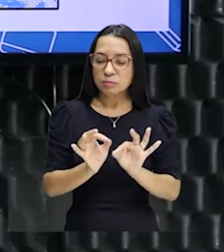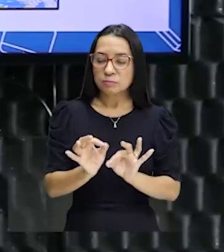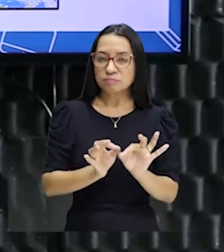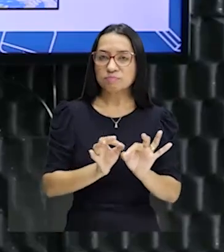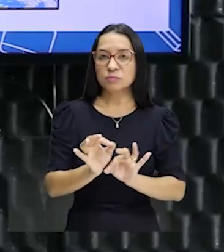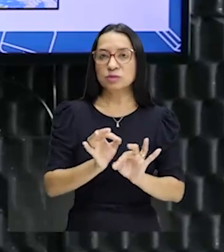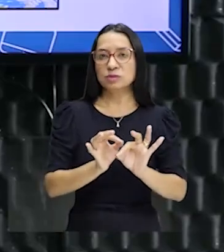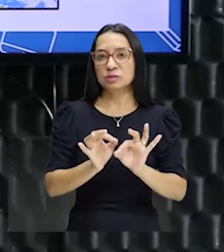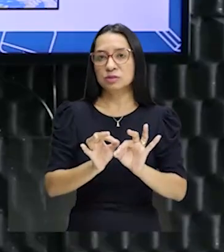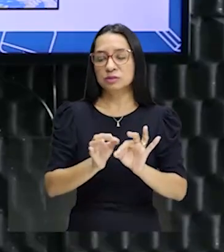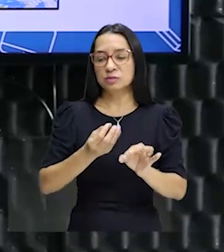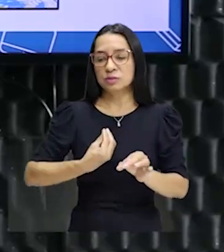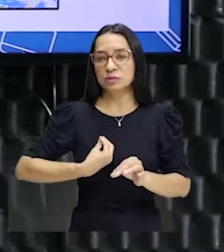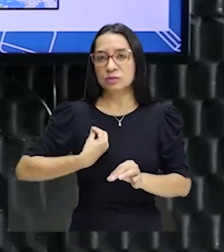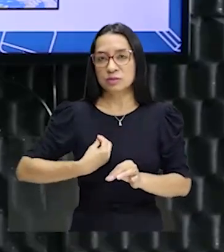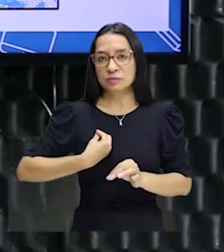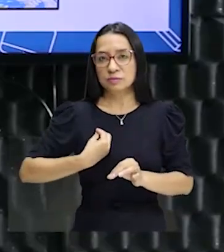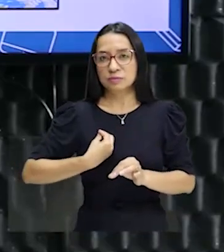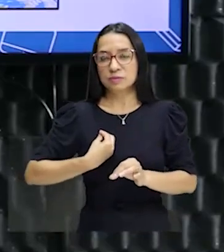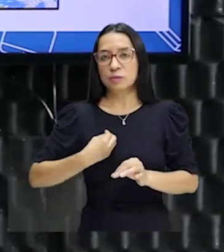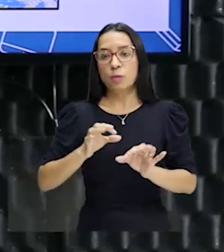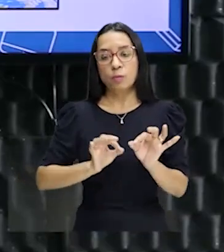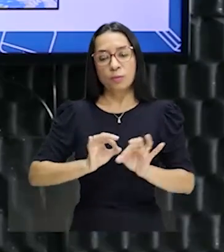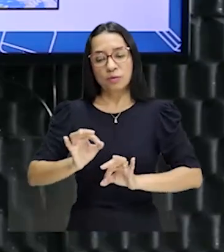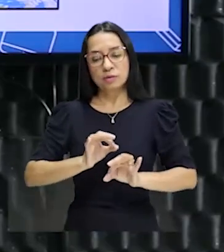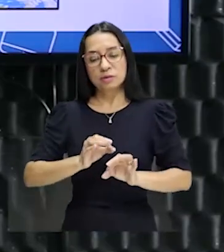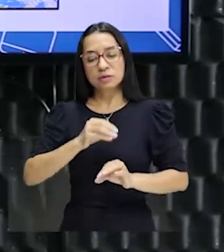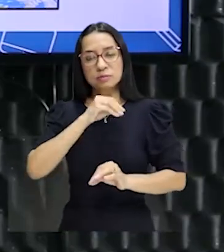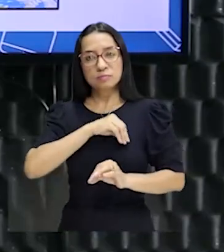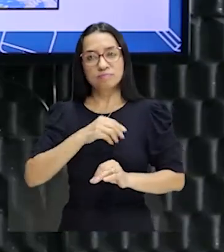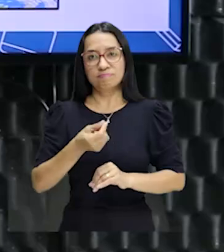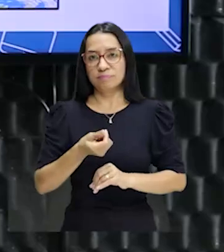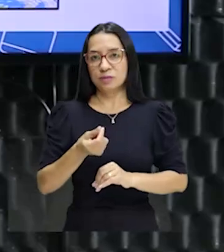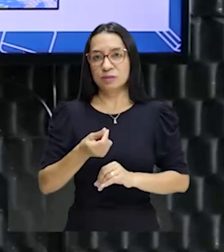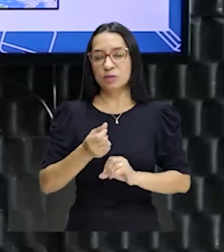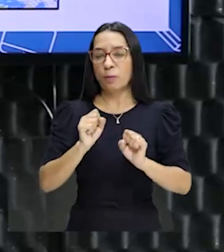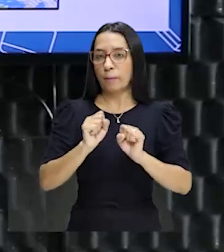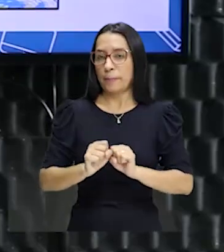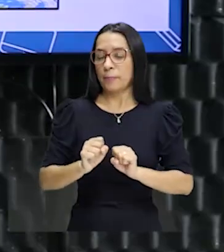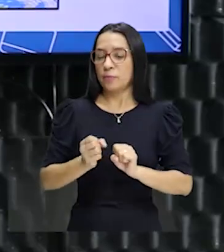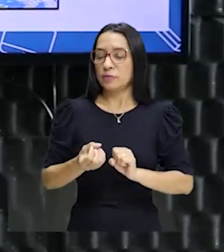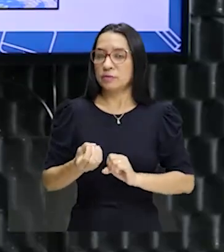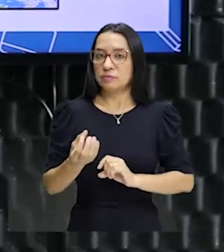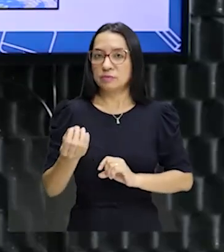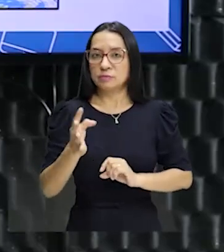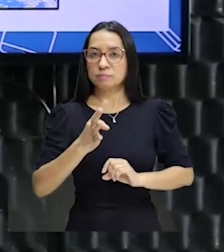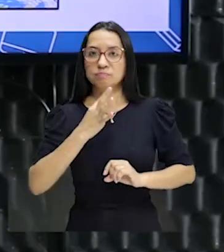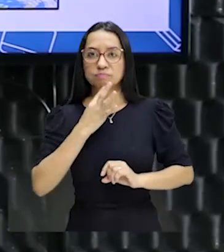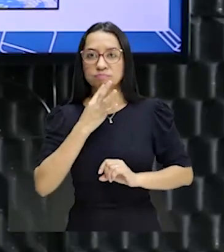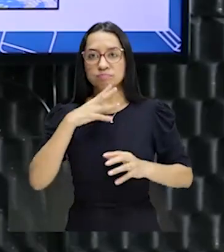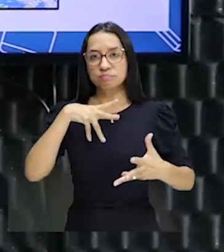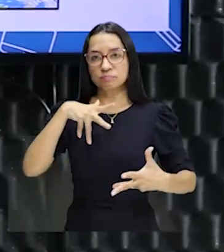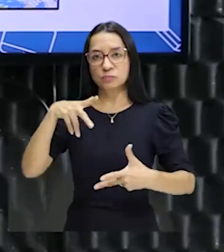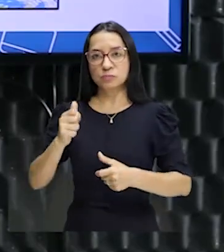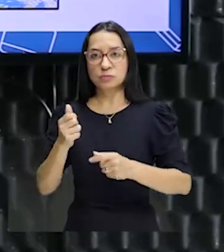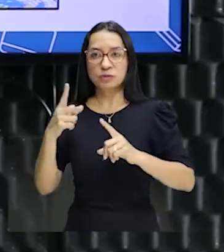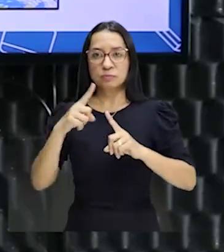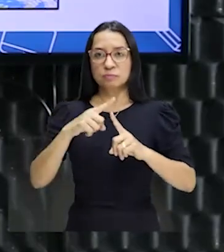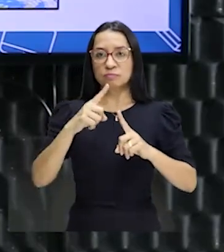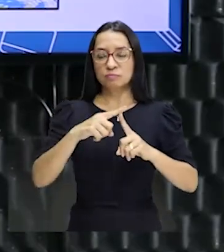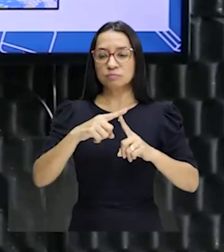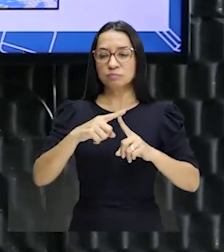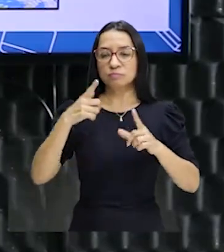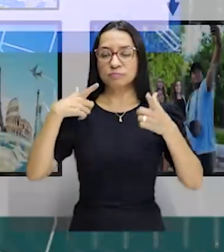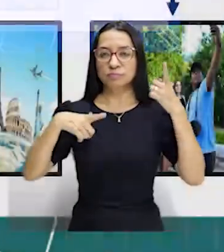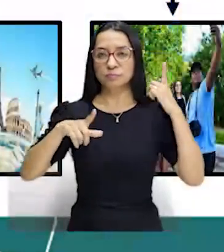organizam a sua vida, se organizam financeiramente para poder viajar, conhecer o mundo. É um tipo de